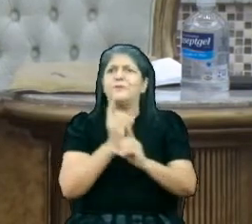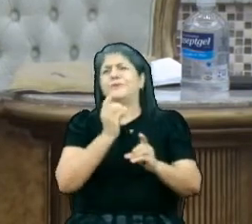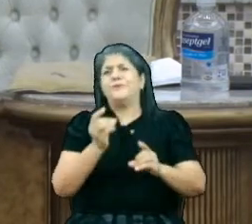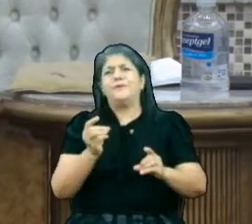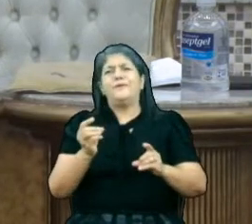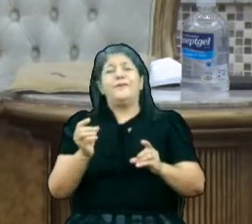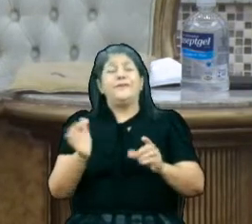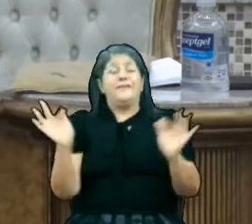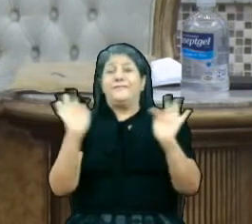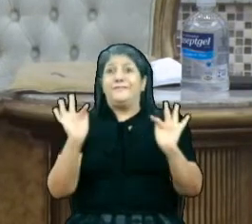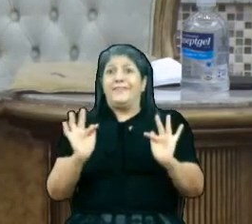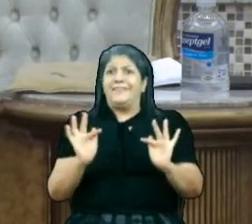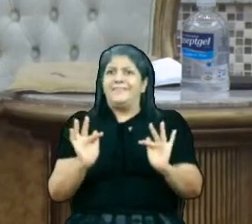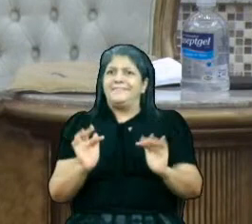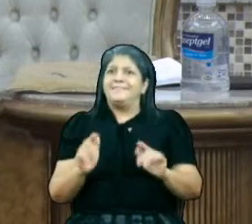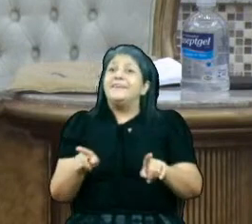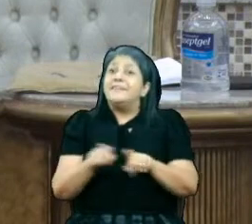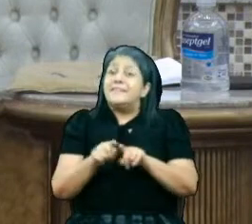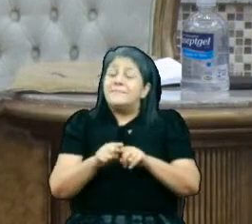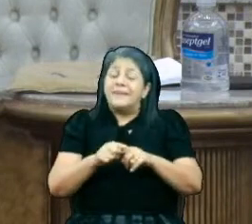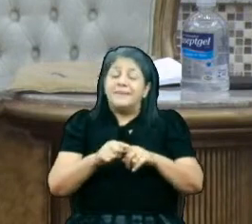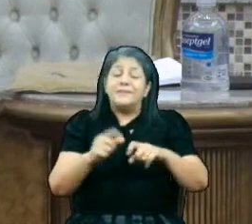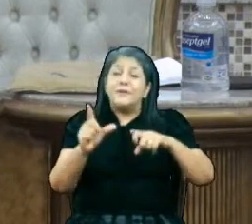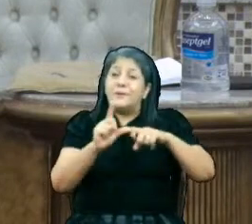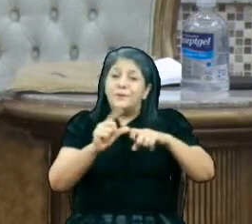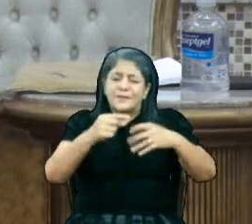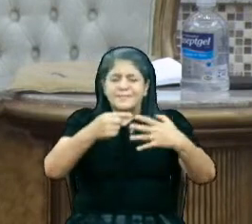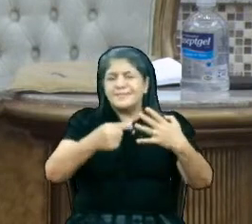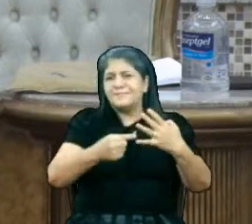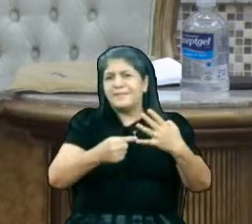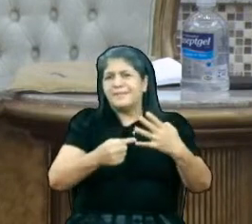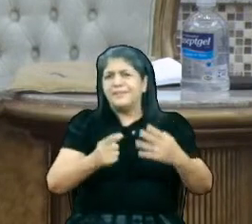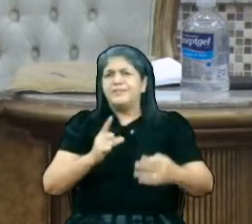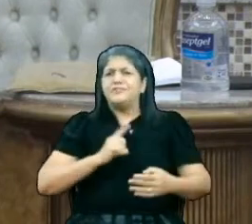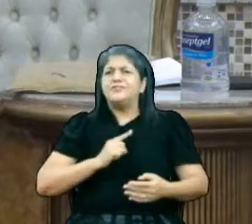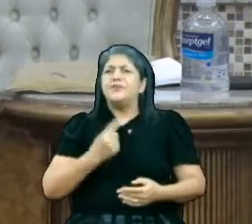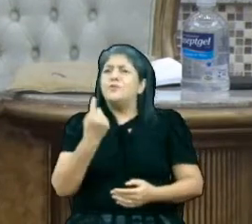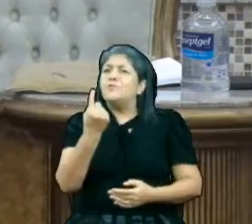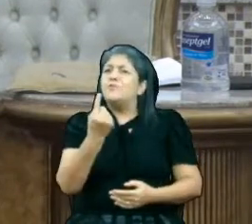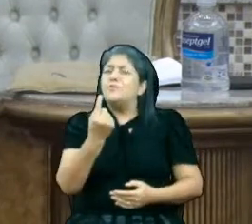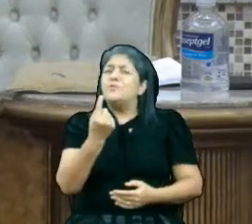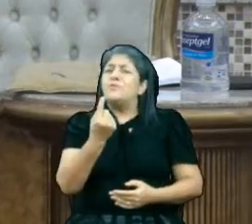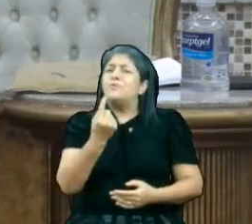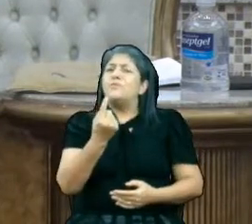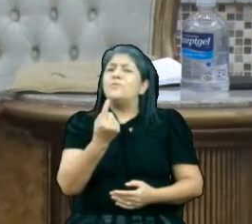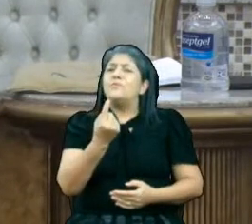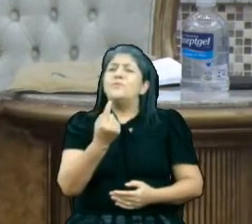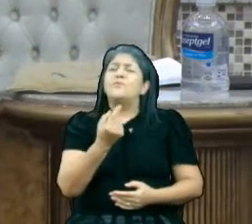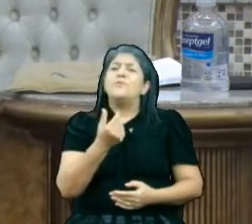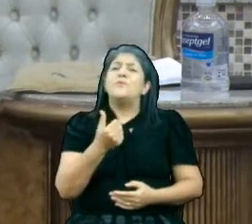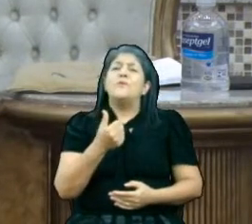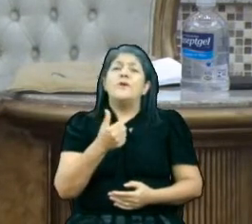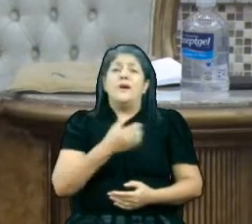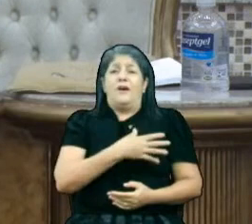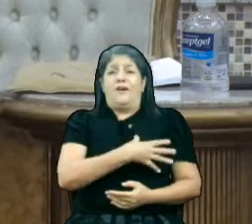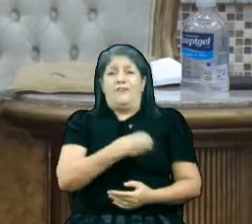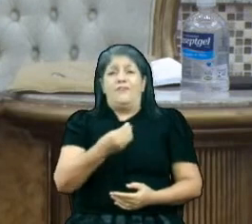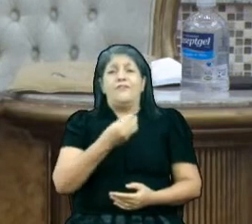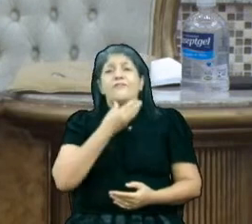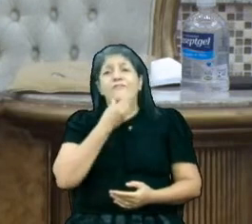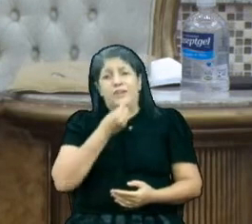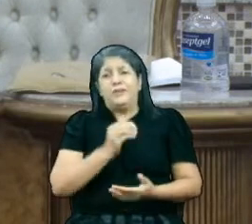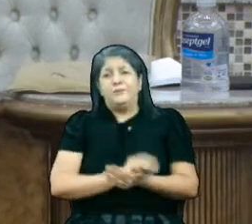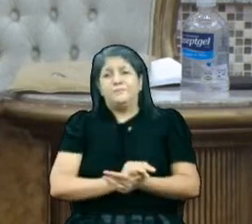por deliberada vontade que pelo menos temporariamente ele esteve longe